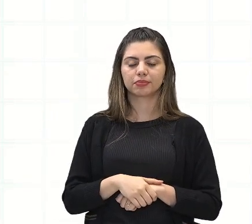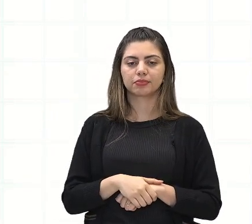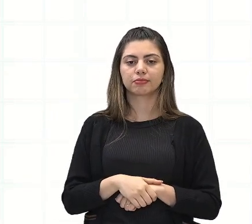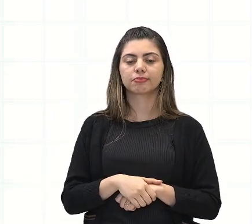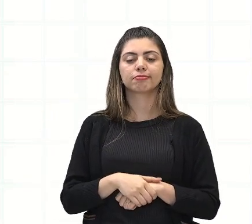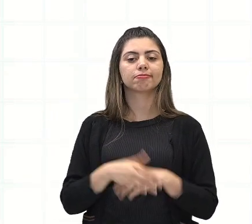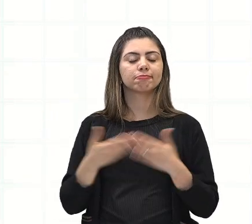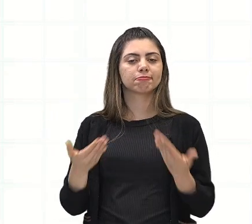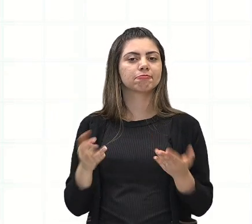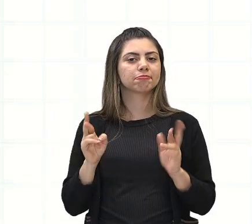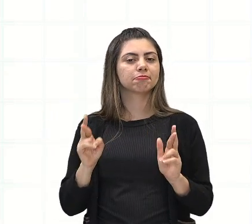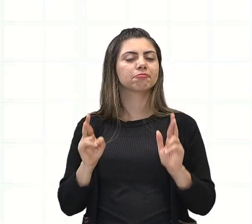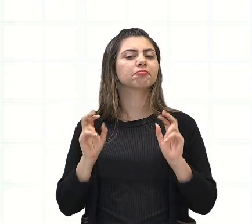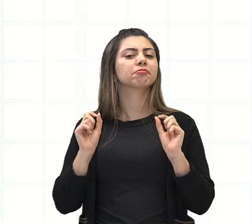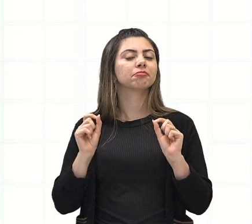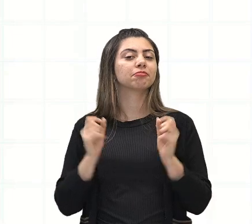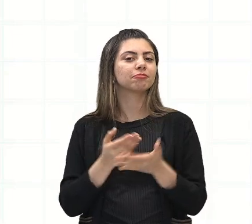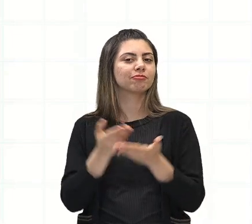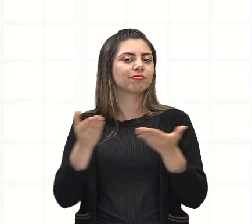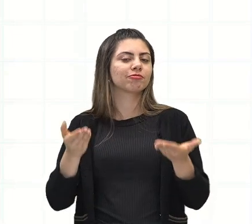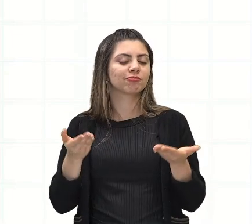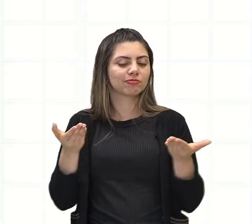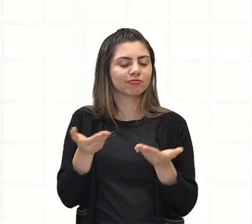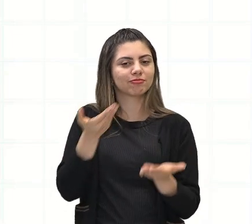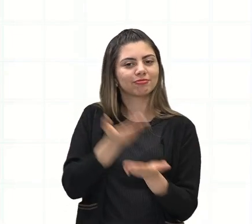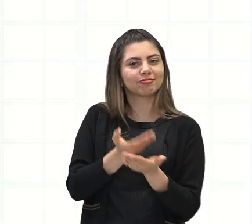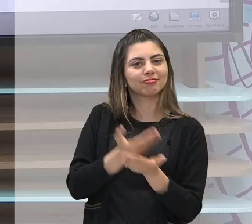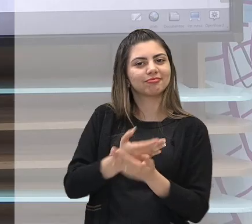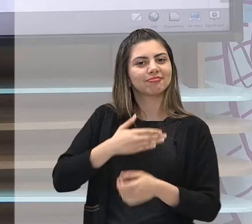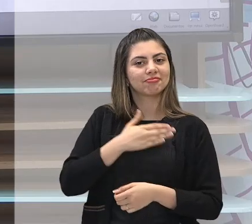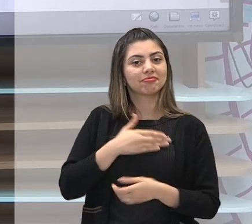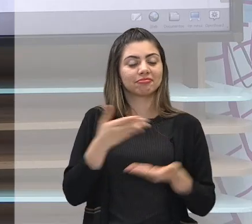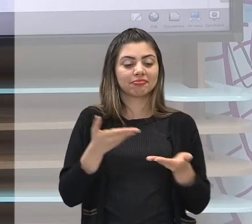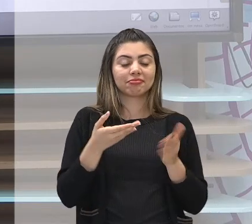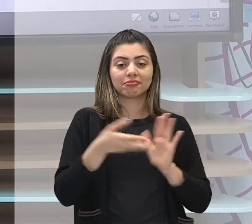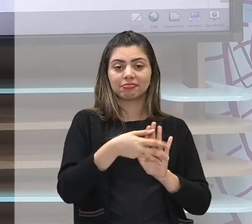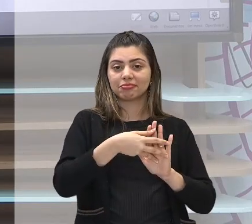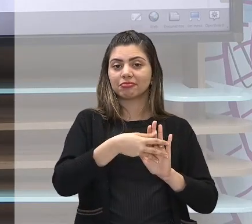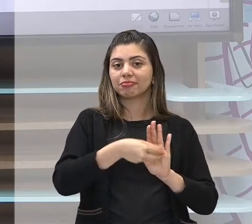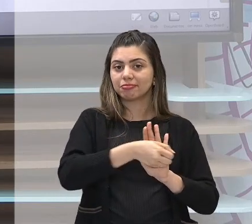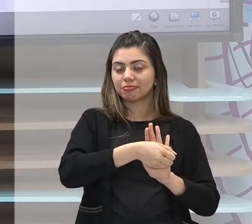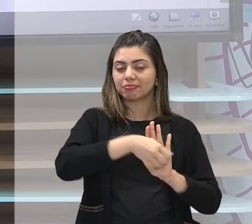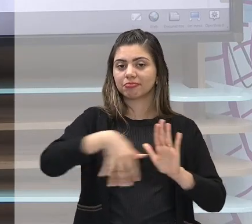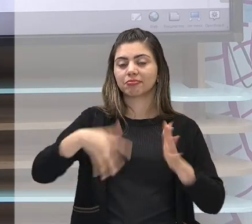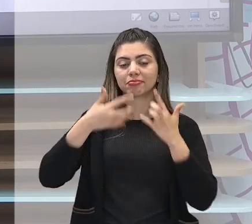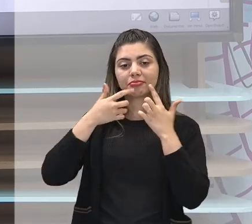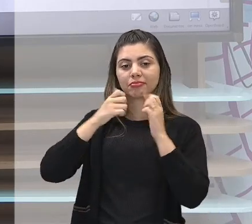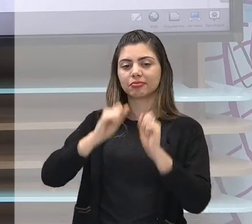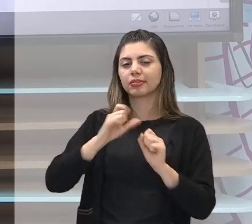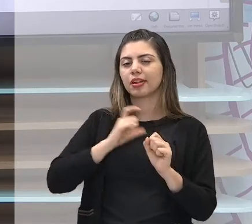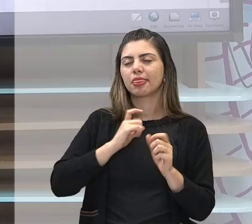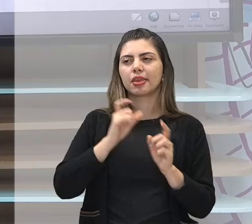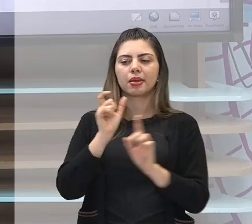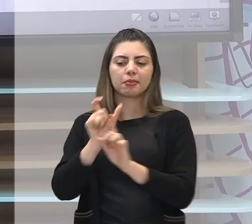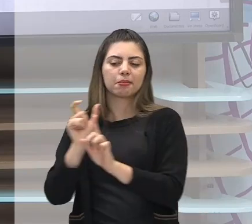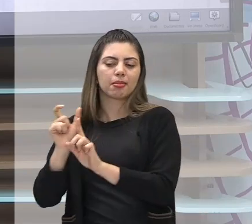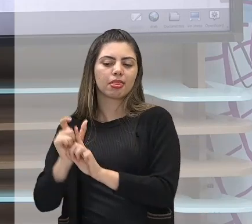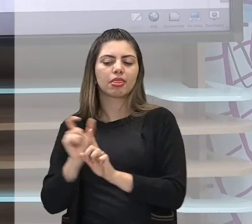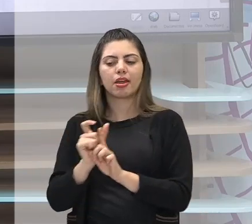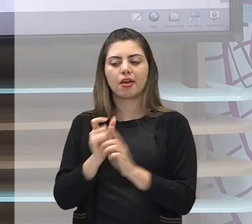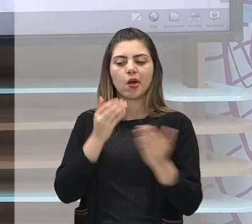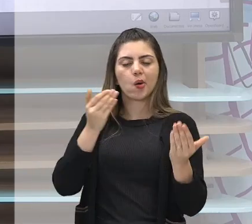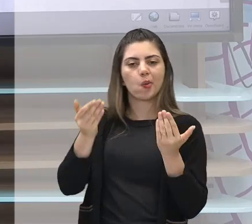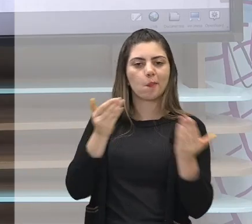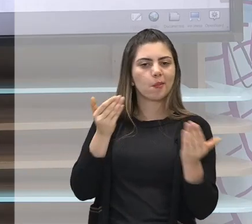Então eu espero que vocês tenham gostado dessas figuras de palavras, dessas várias comparações que estamos fazendo,